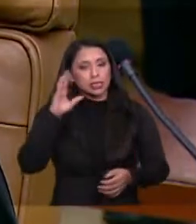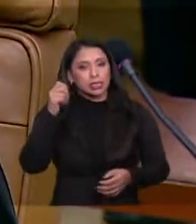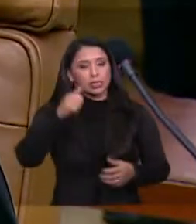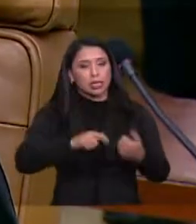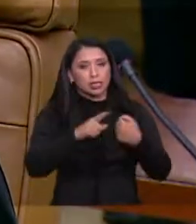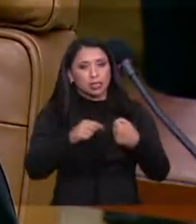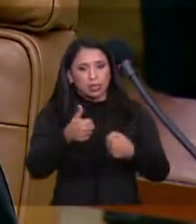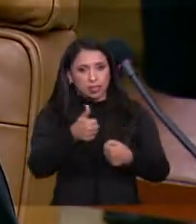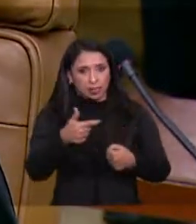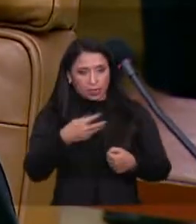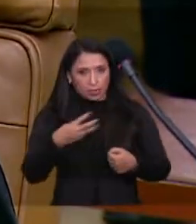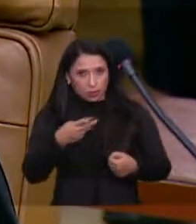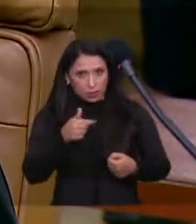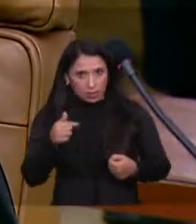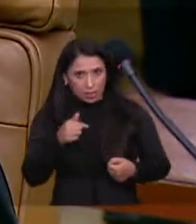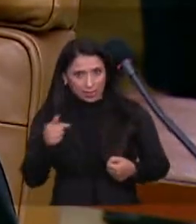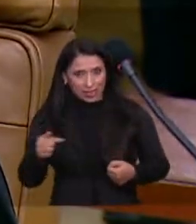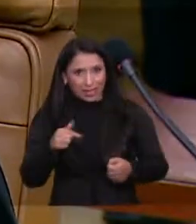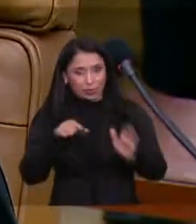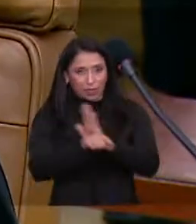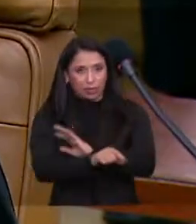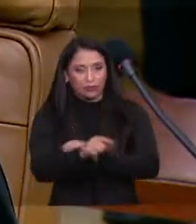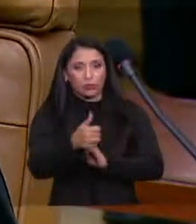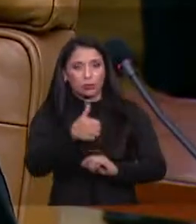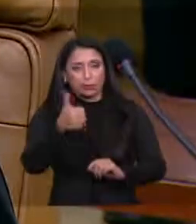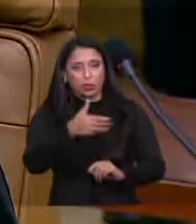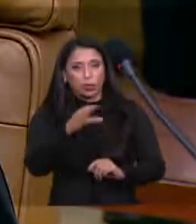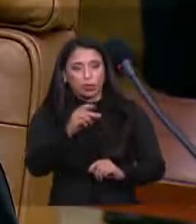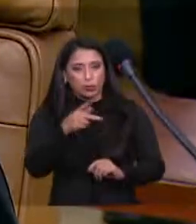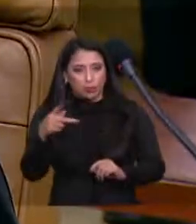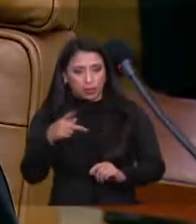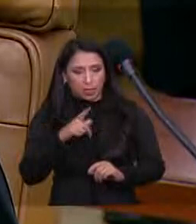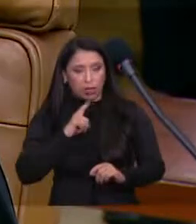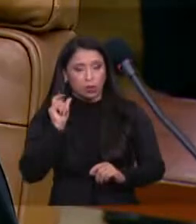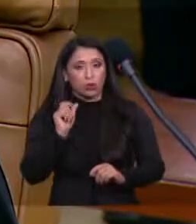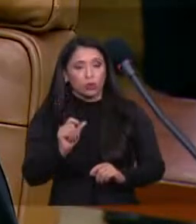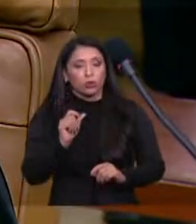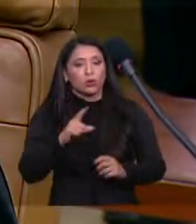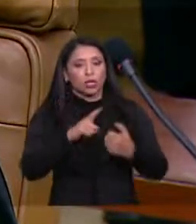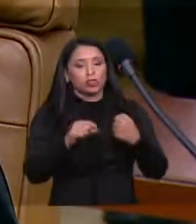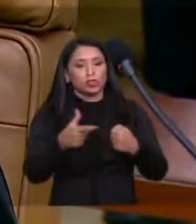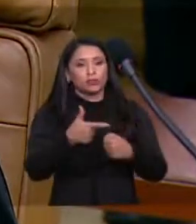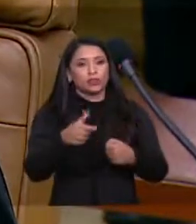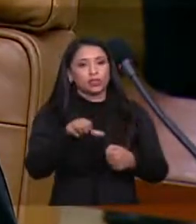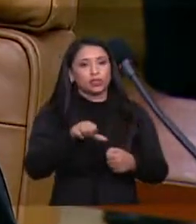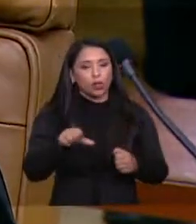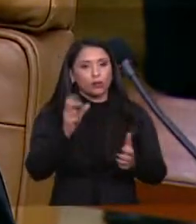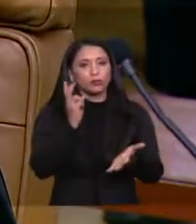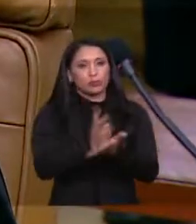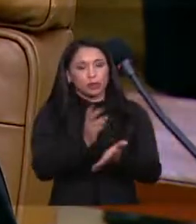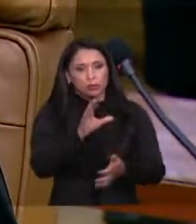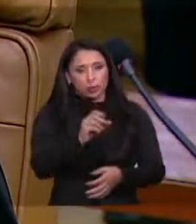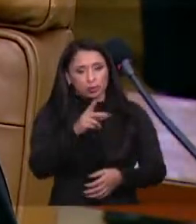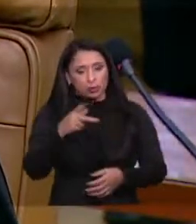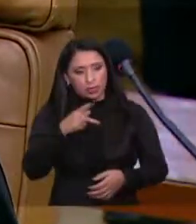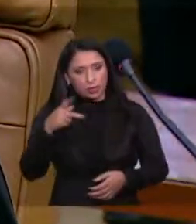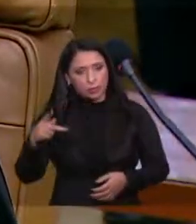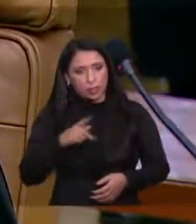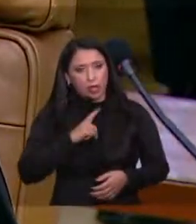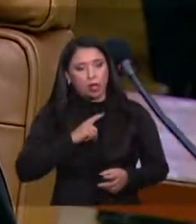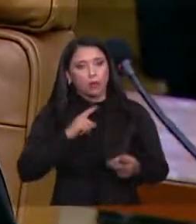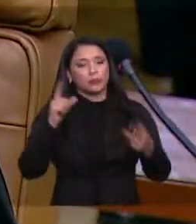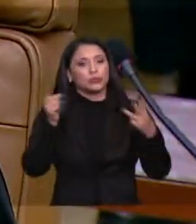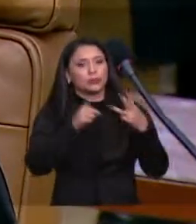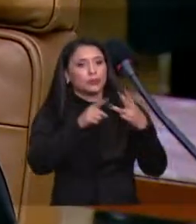sanções do artigo 317 parágrafo primeiro do Código Penal na forma do artigo 29 do mesmo código e terceiro Conde